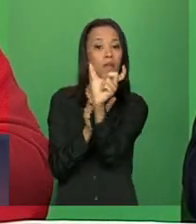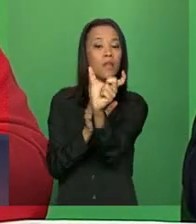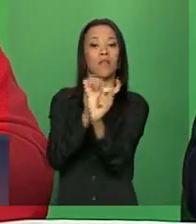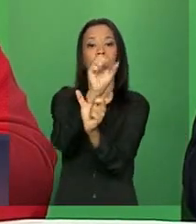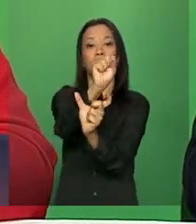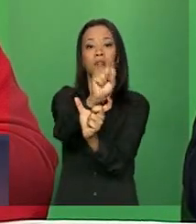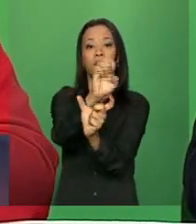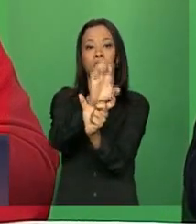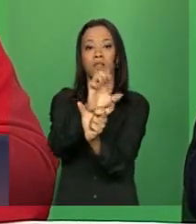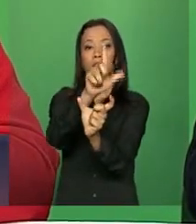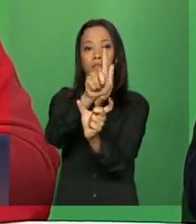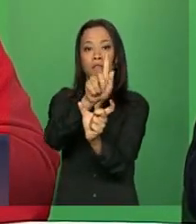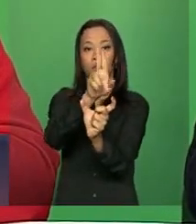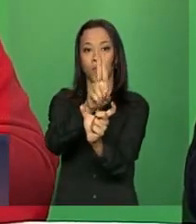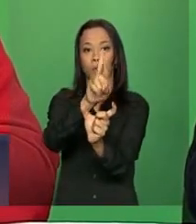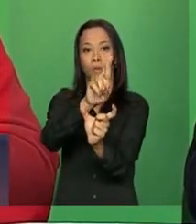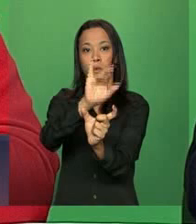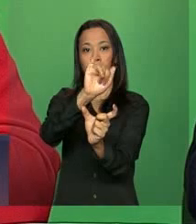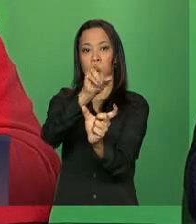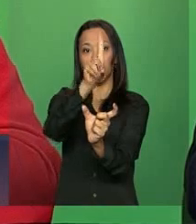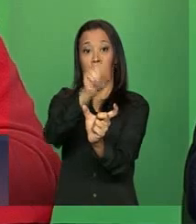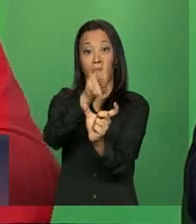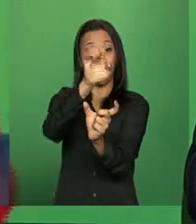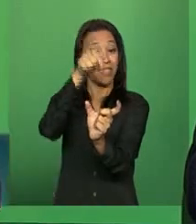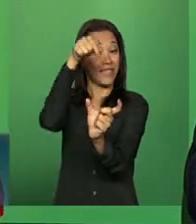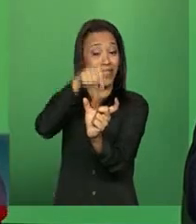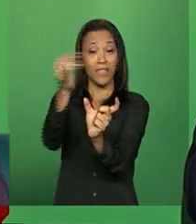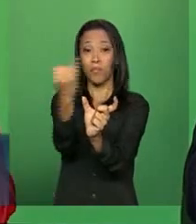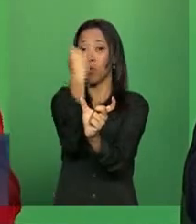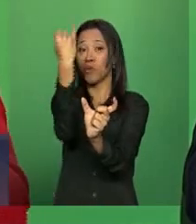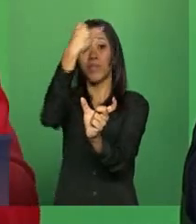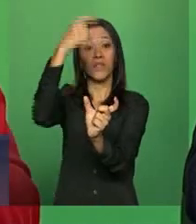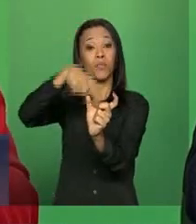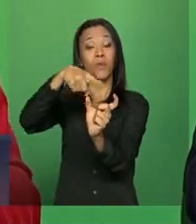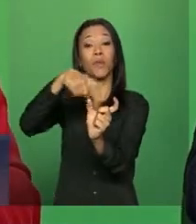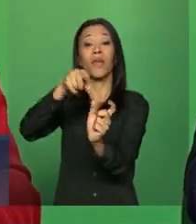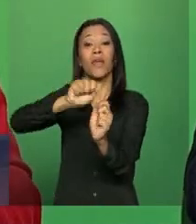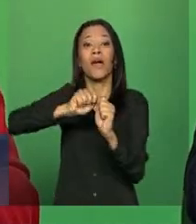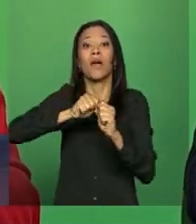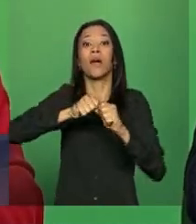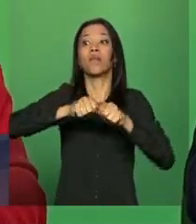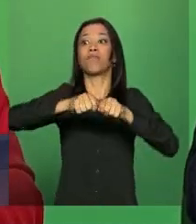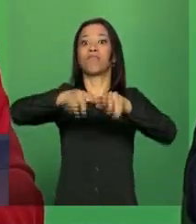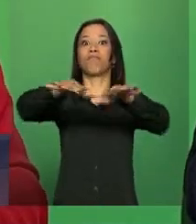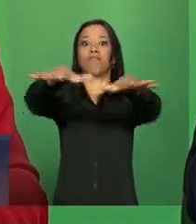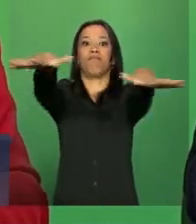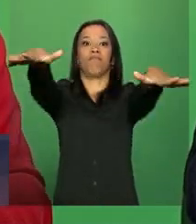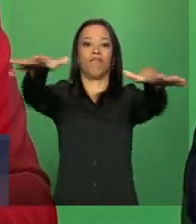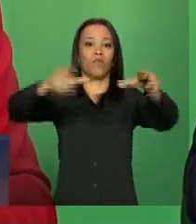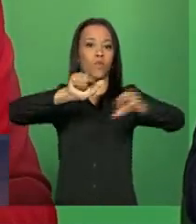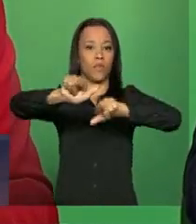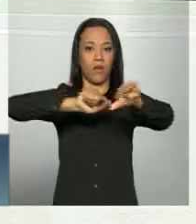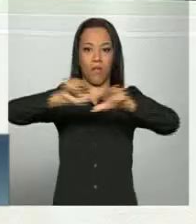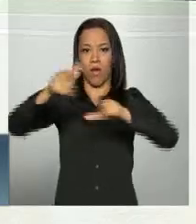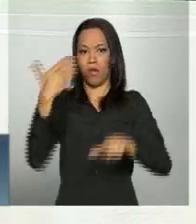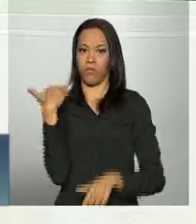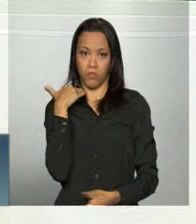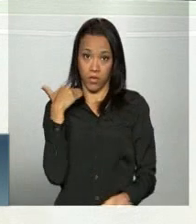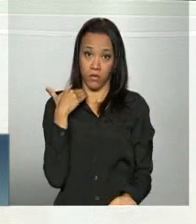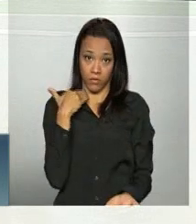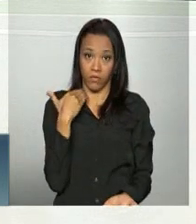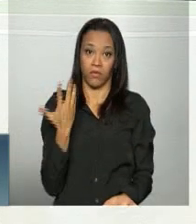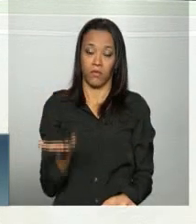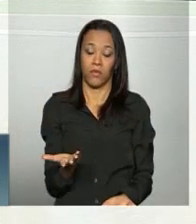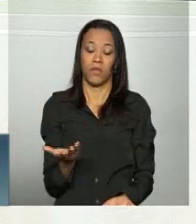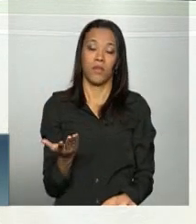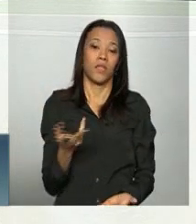É um negócio importante para a expansão do banco, tá certo? Acho que é importante a gente firmar essa... É uma operação comercial isso, tá